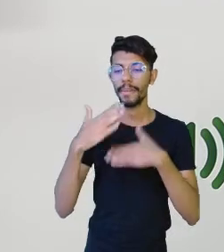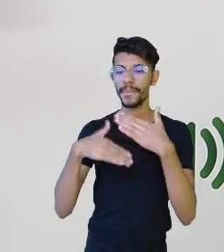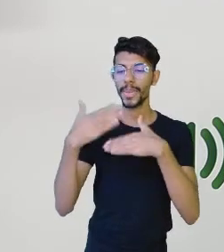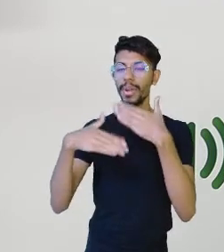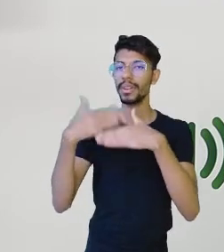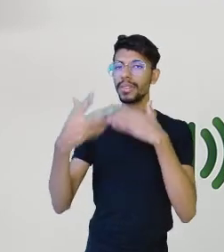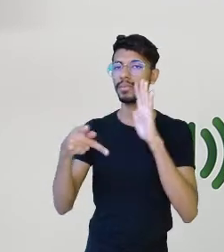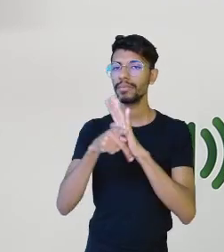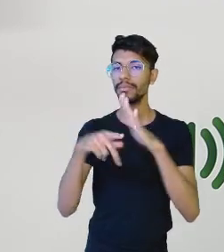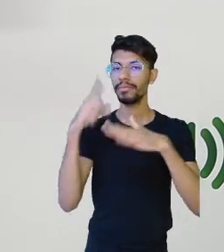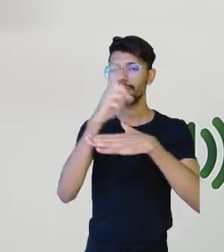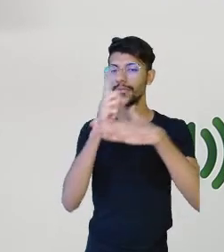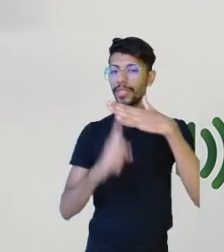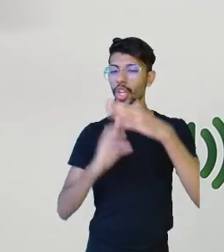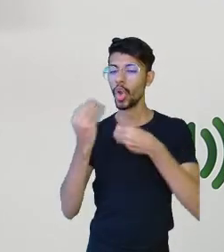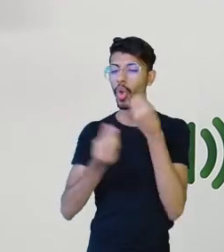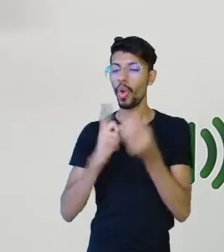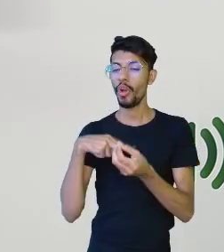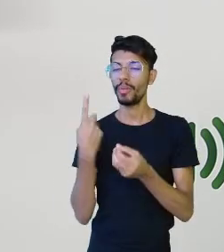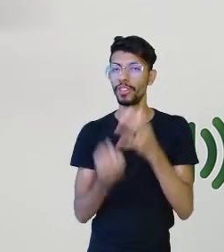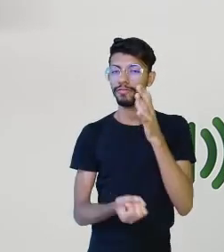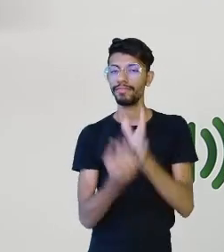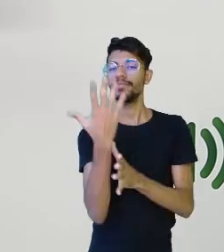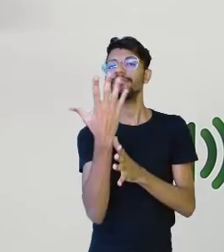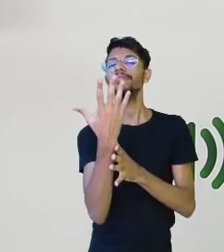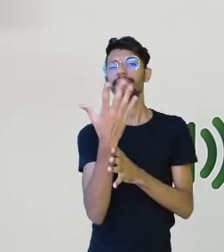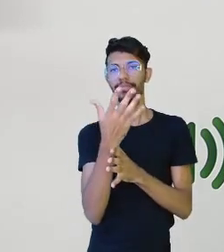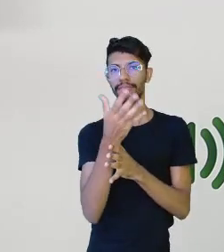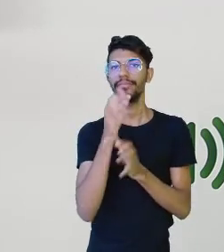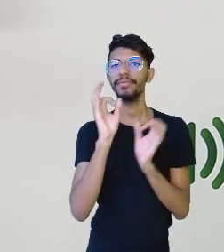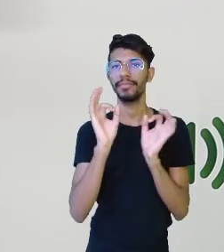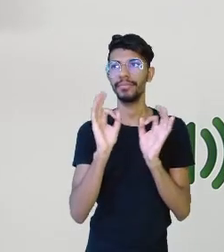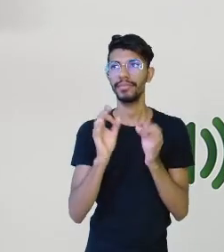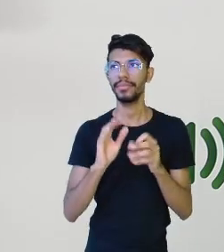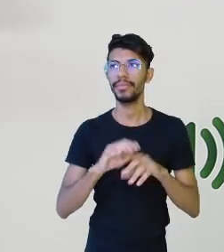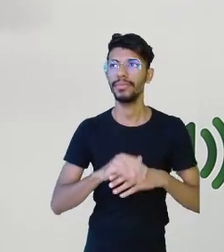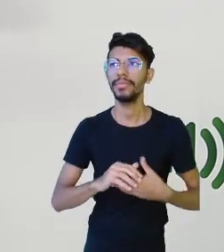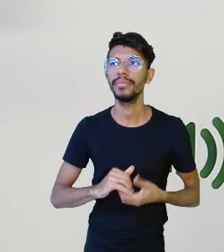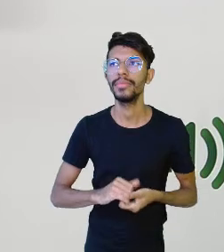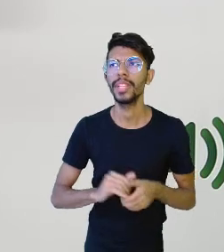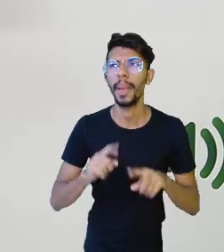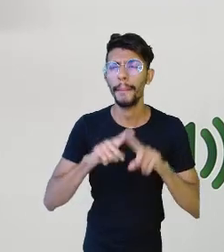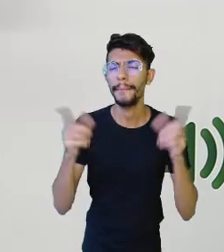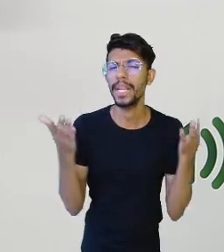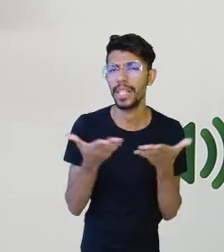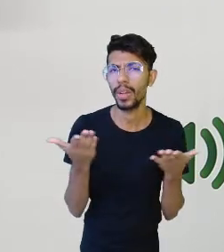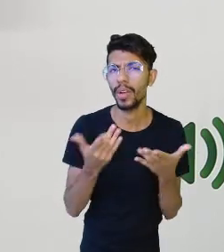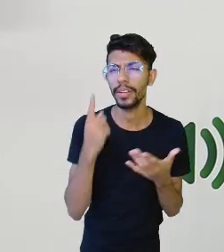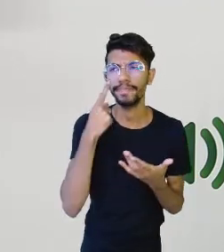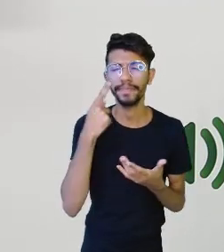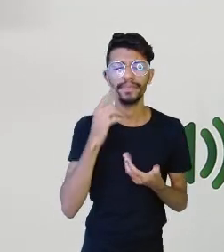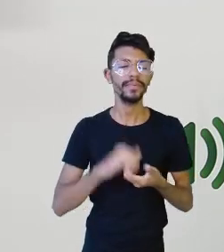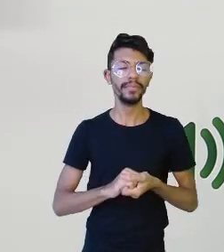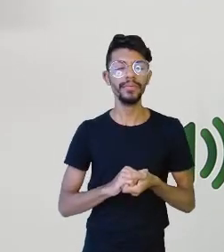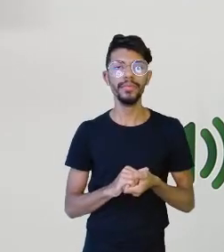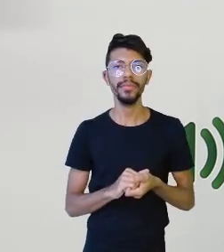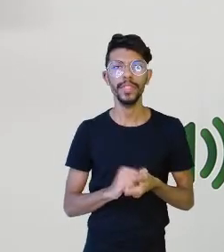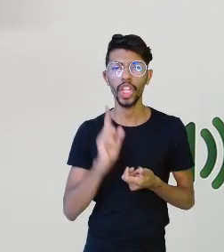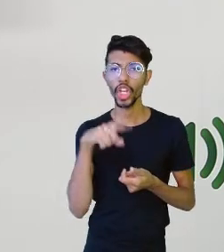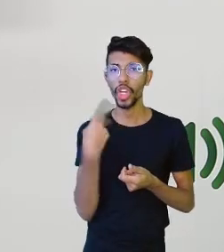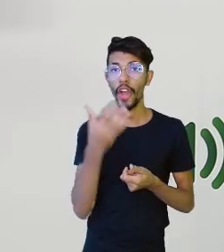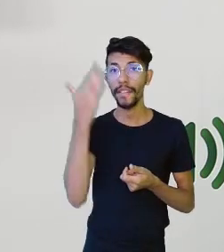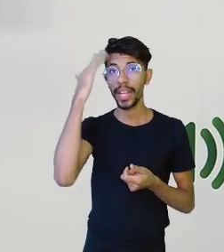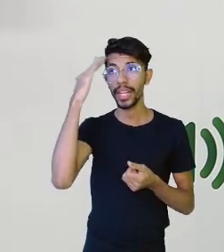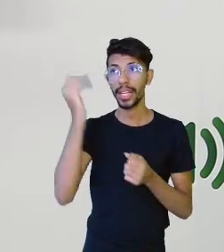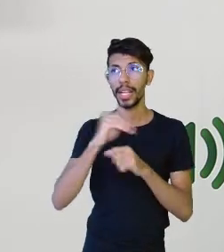construir, né? Como a gente consegue formar uma fração. Agora, a gente vai entender um pouco de